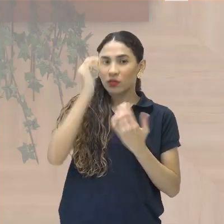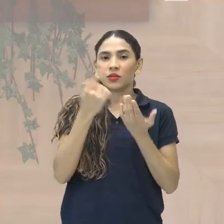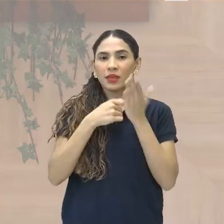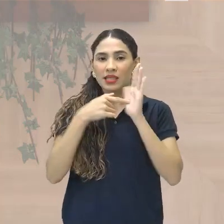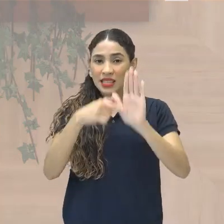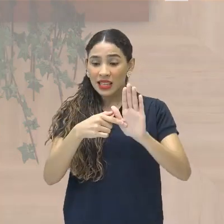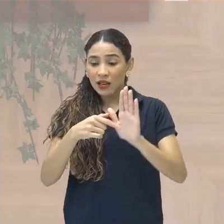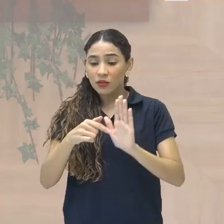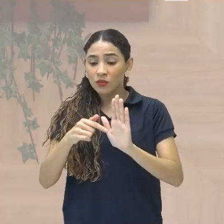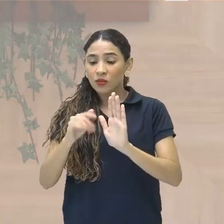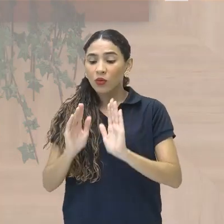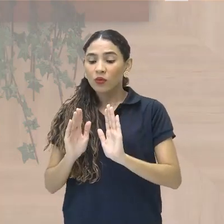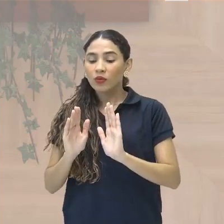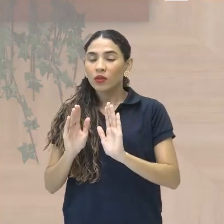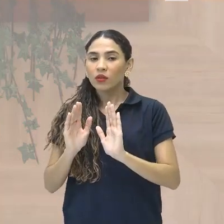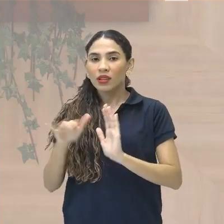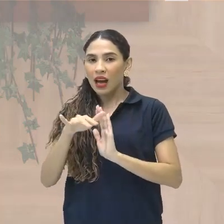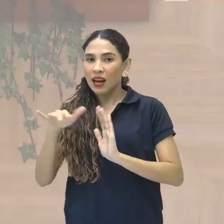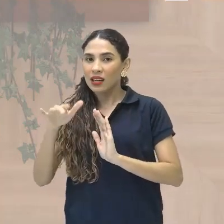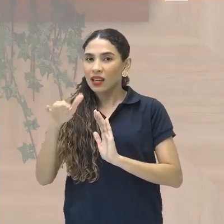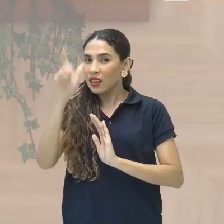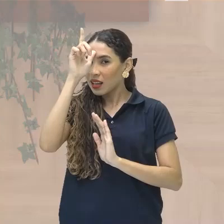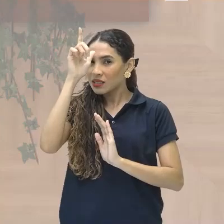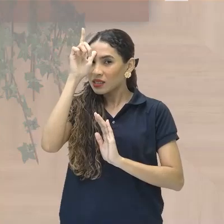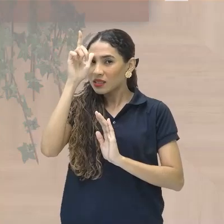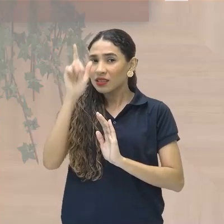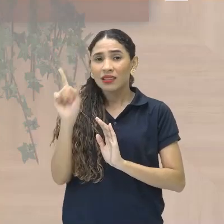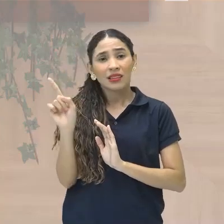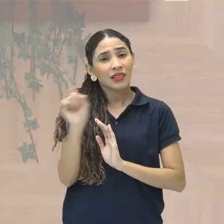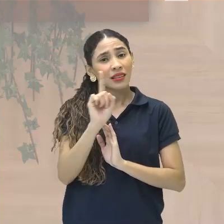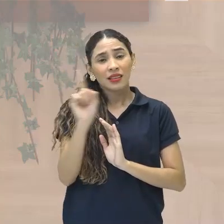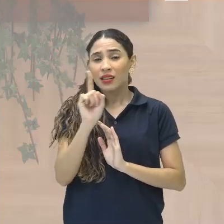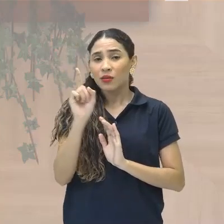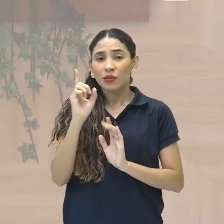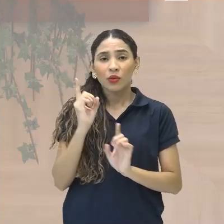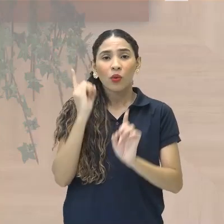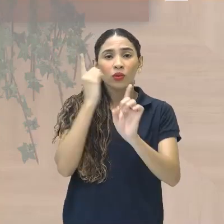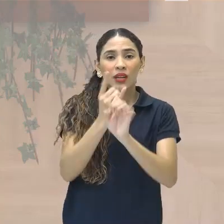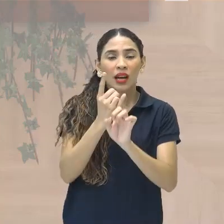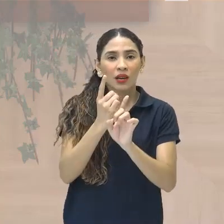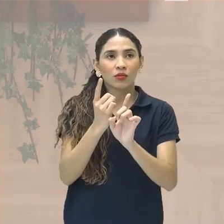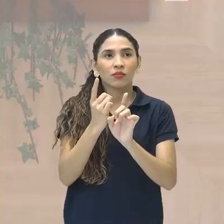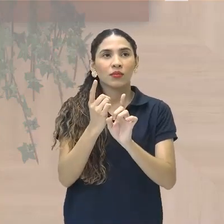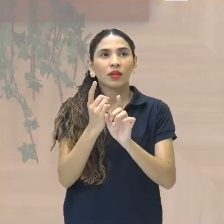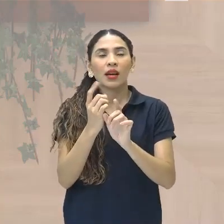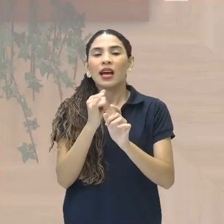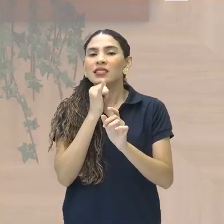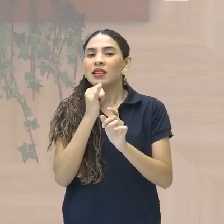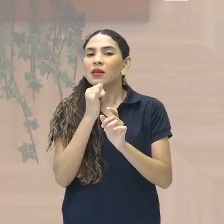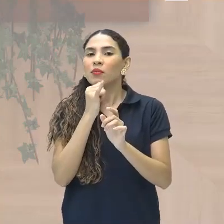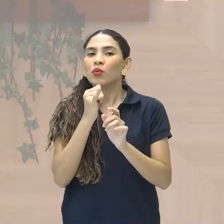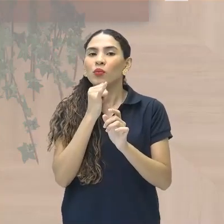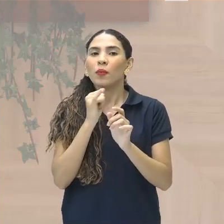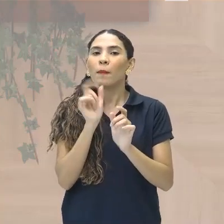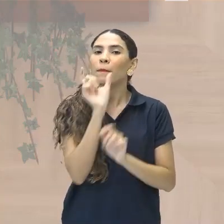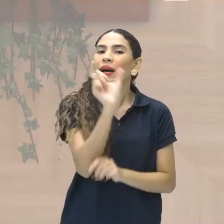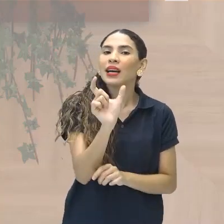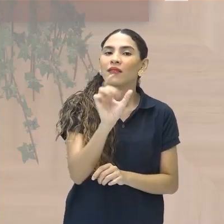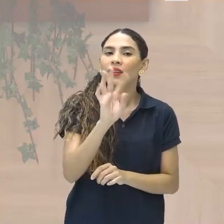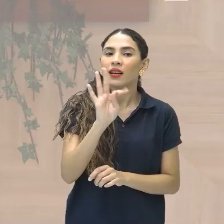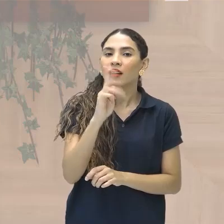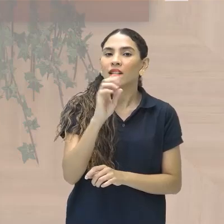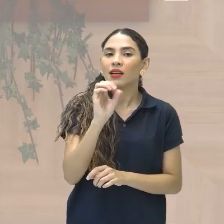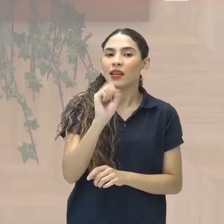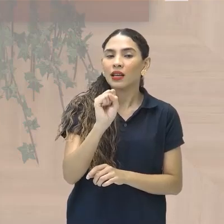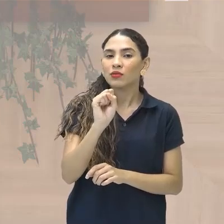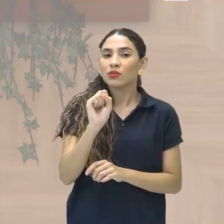latim, eles não encontraram uma palavra, né, que simbolizasse a ideia do ethos grego. Então,